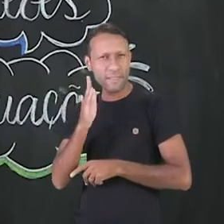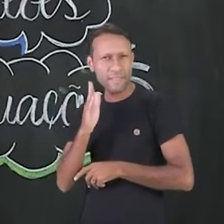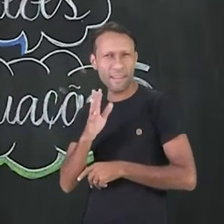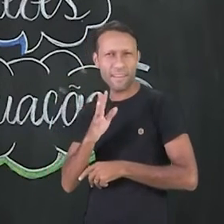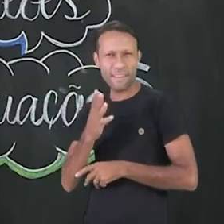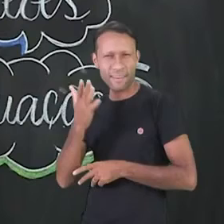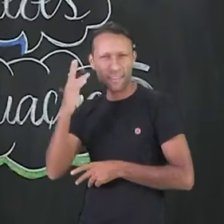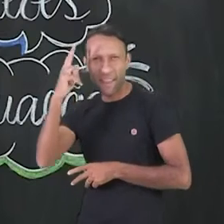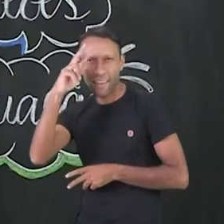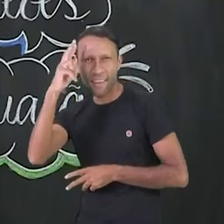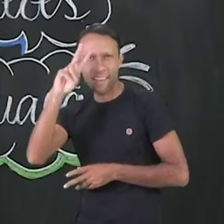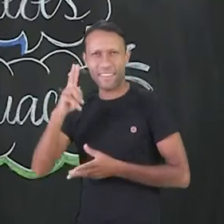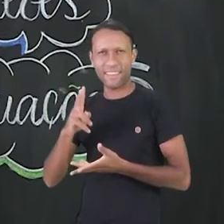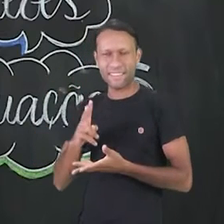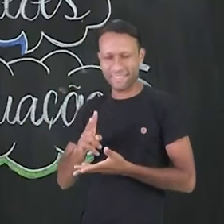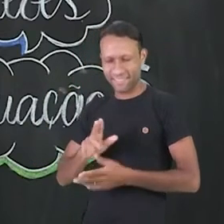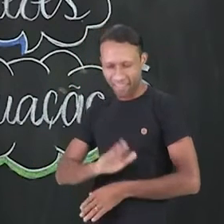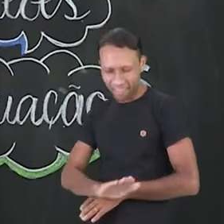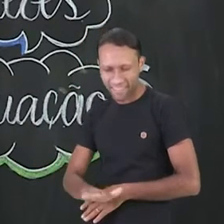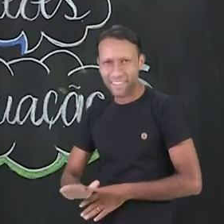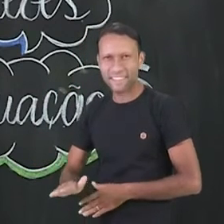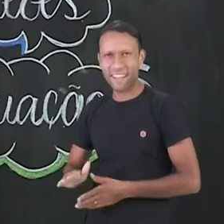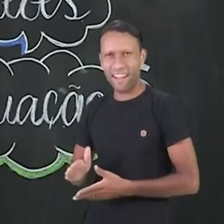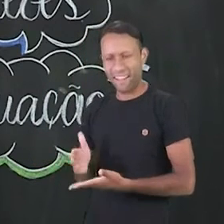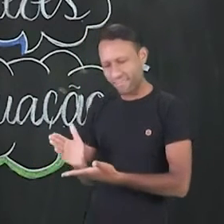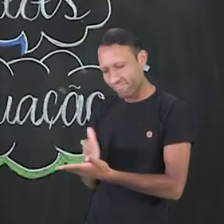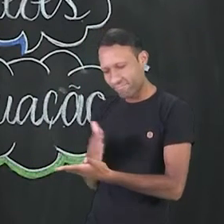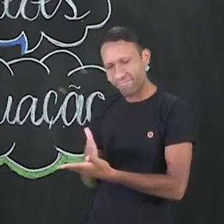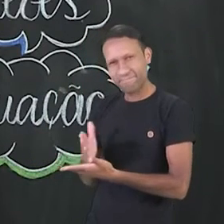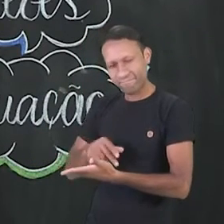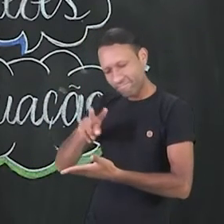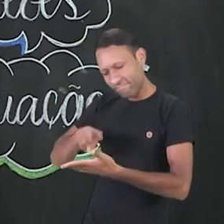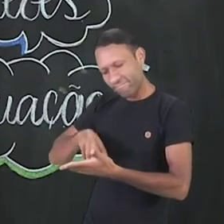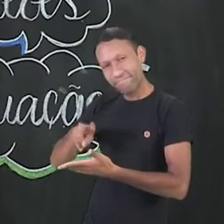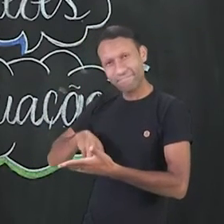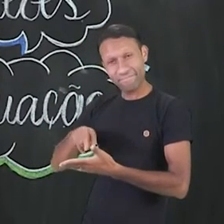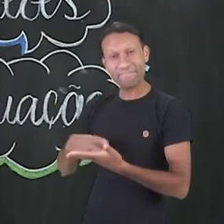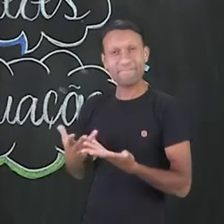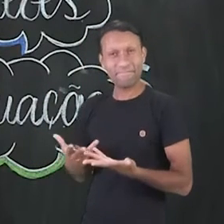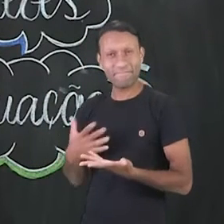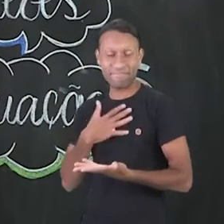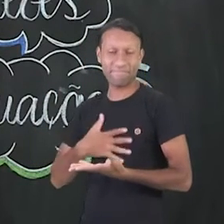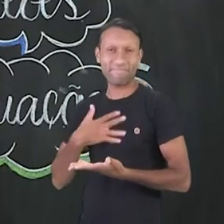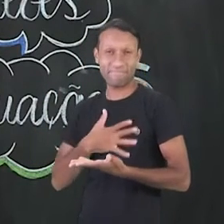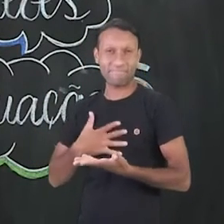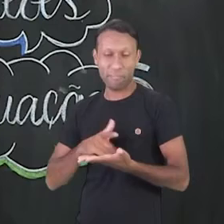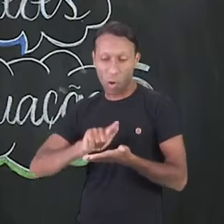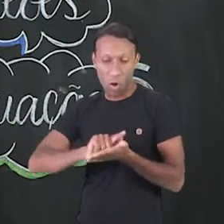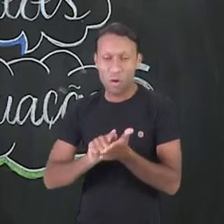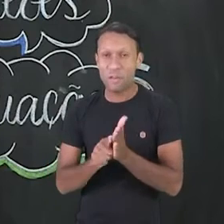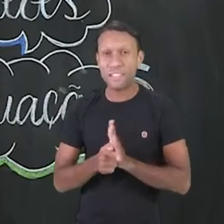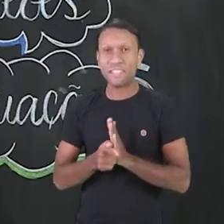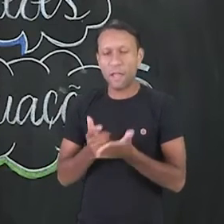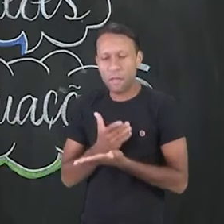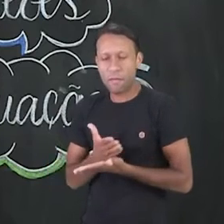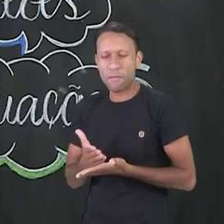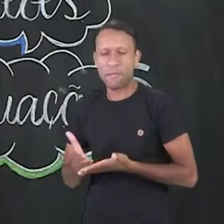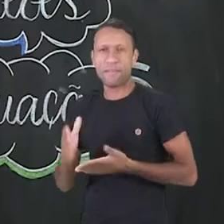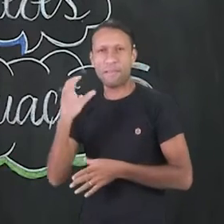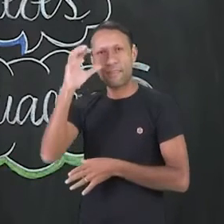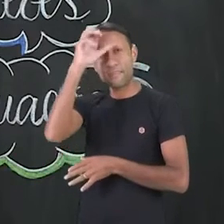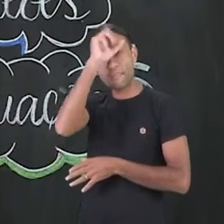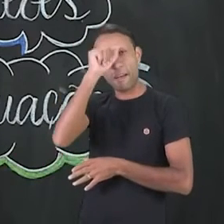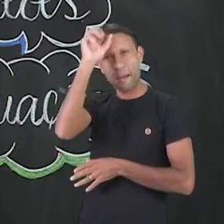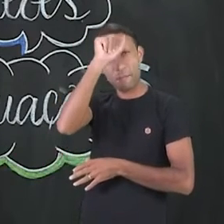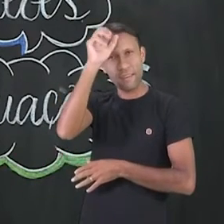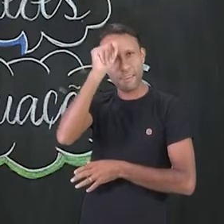lembrar de alguma história em quadrinhos que marcou a sua infância, que marcou a sua história, porque são gêneros muito comuns nesse começo do